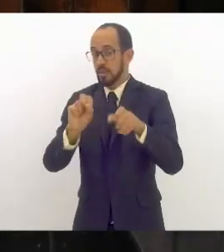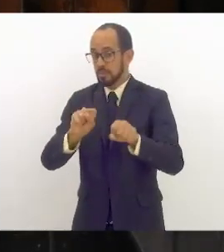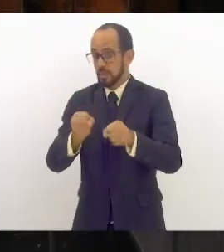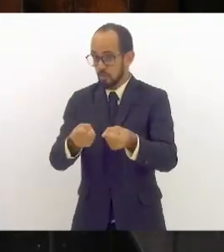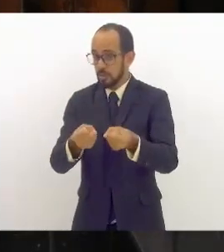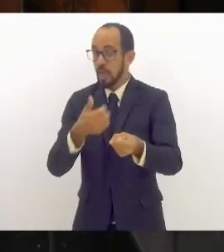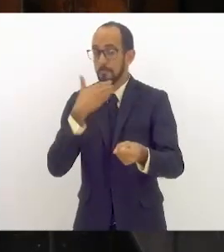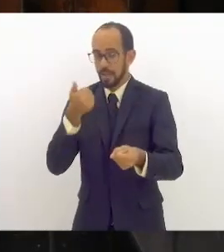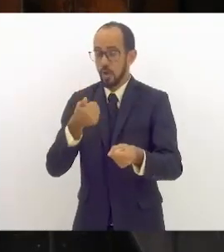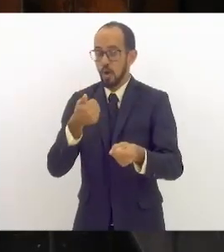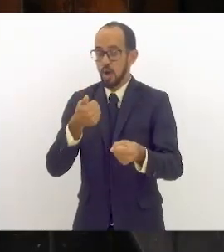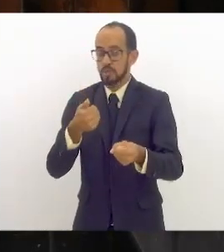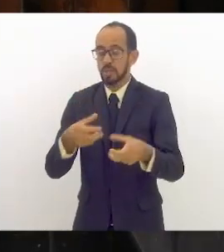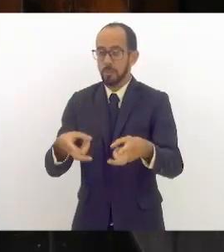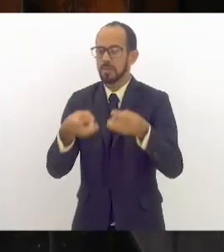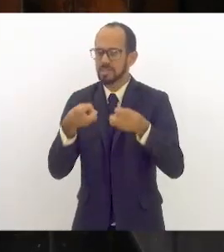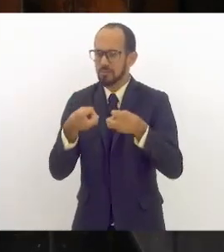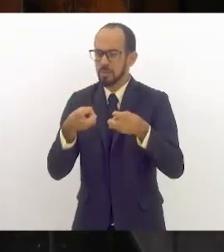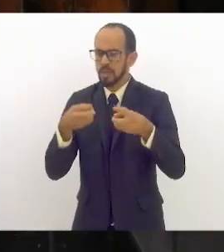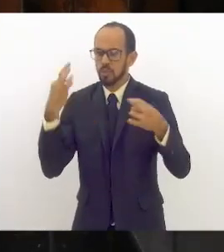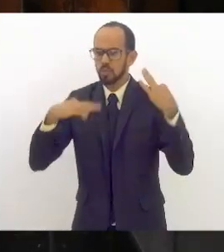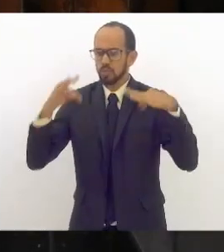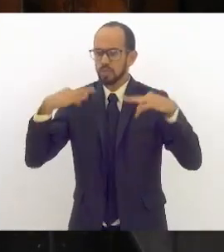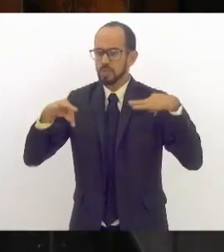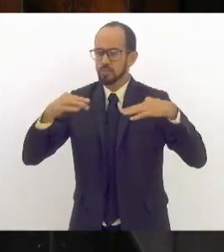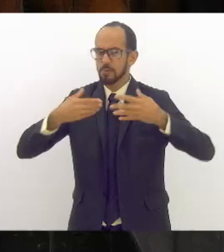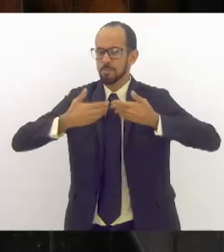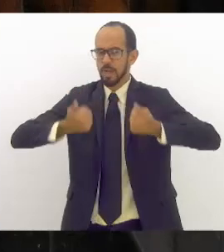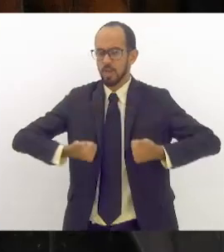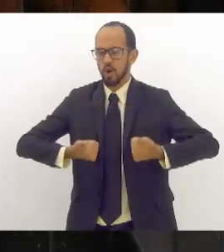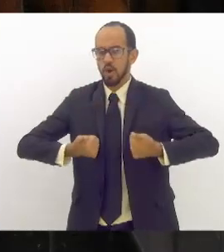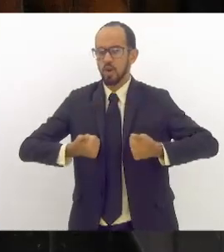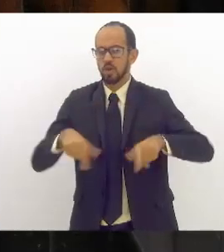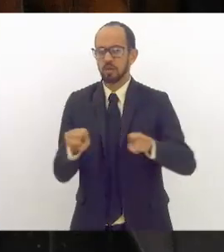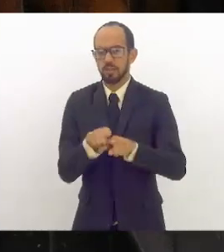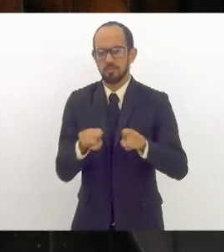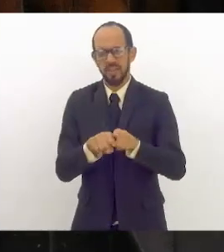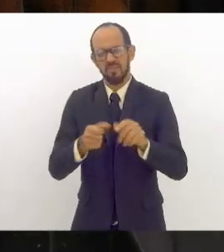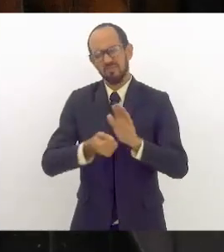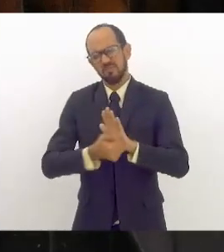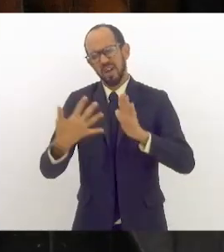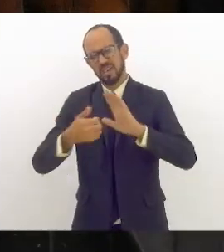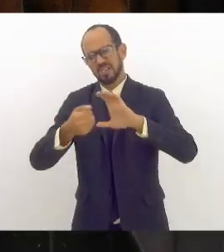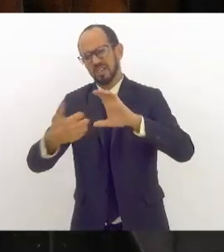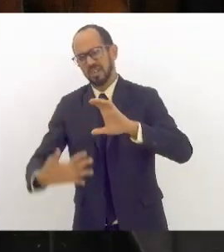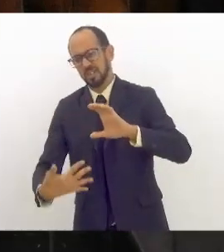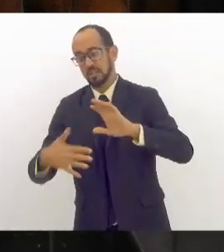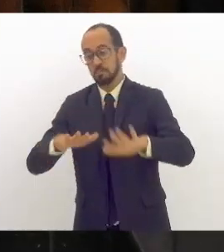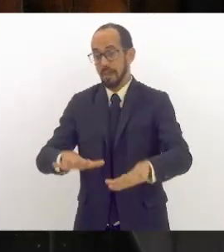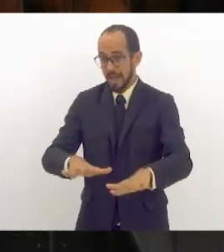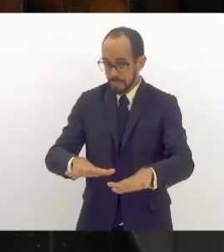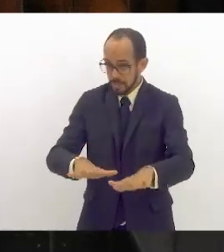Turismo a gente tá vendo melhor em muitos aspectos mas